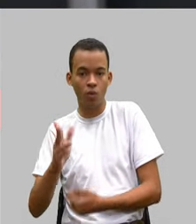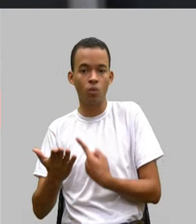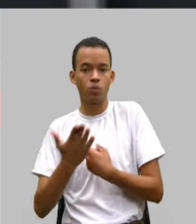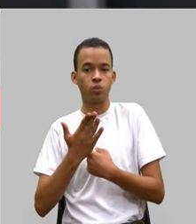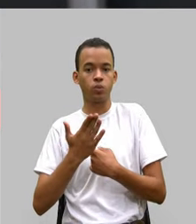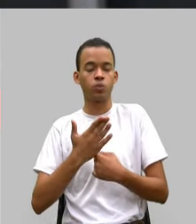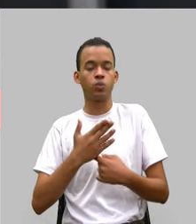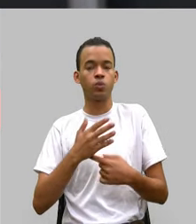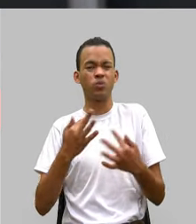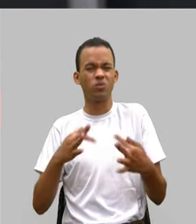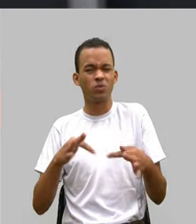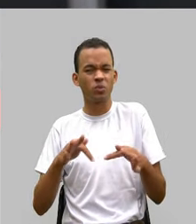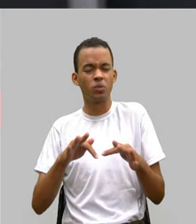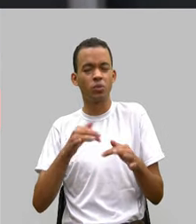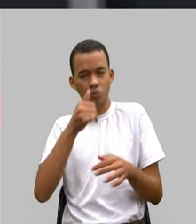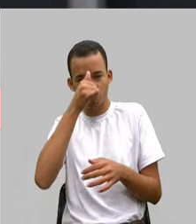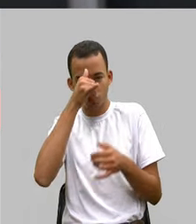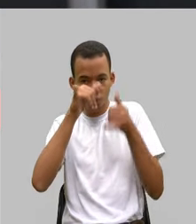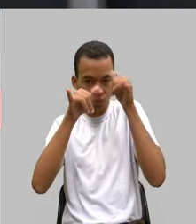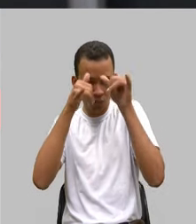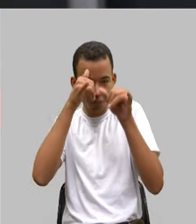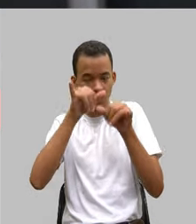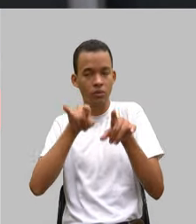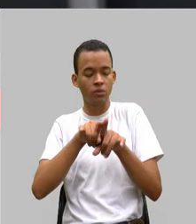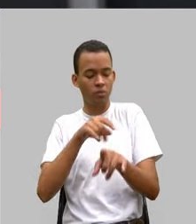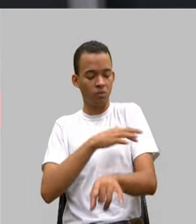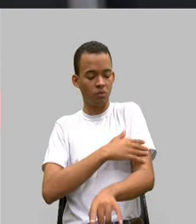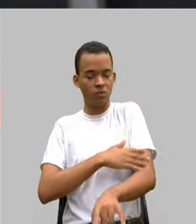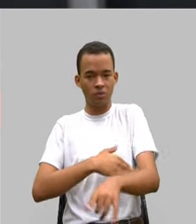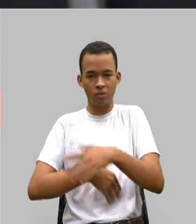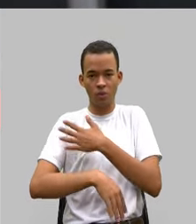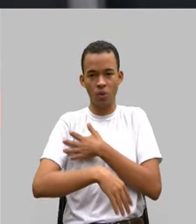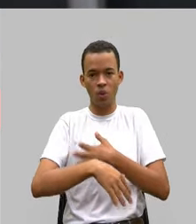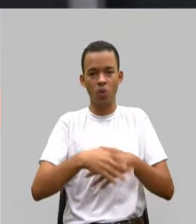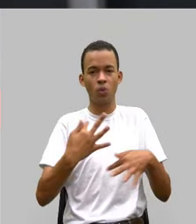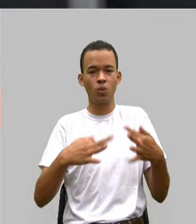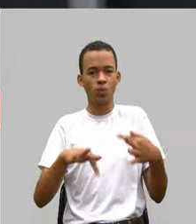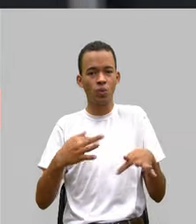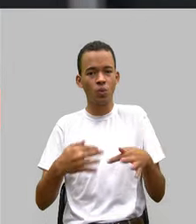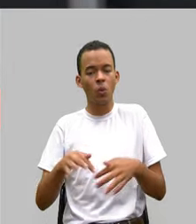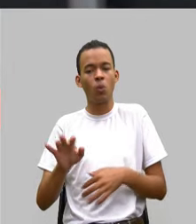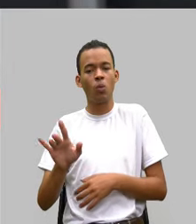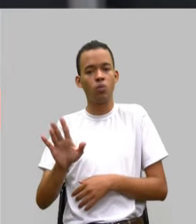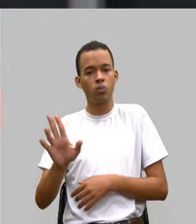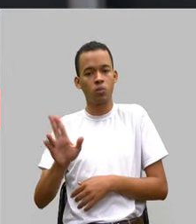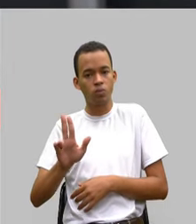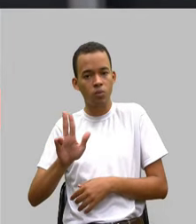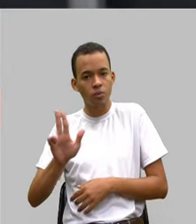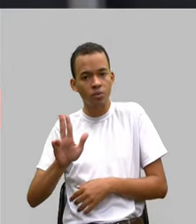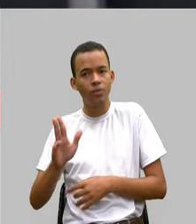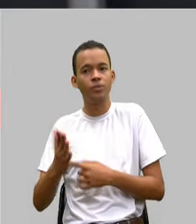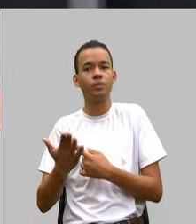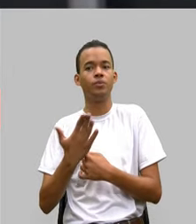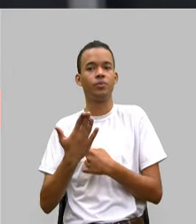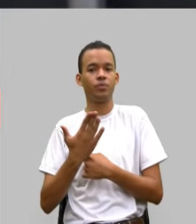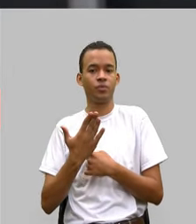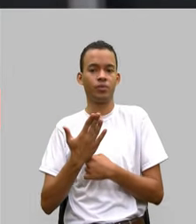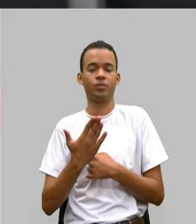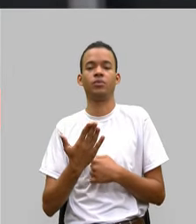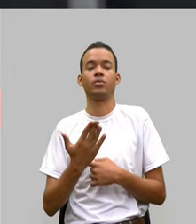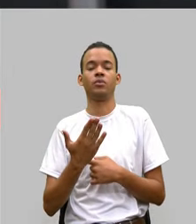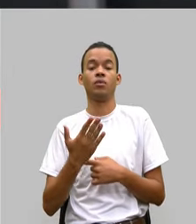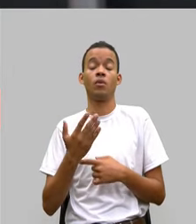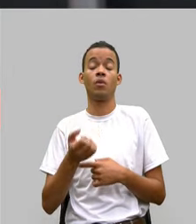dores musculares então nós precisamos de políticas públicas que para que isso para que a canabis seja incluída no rol do